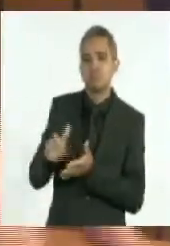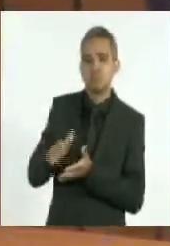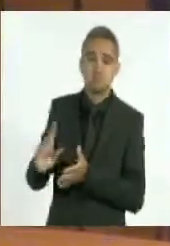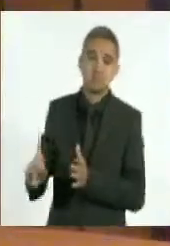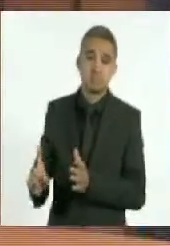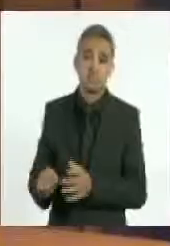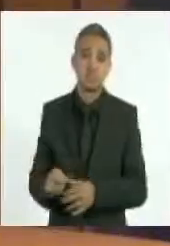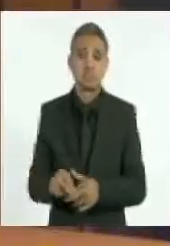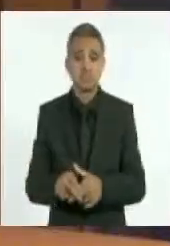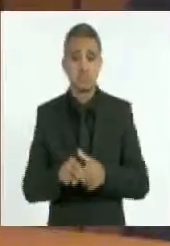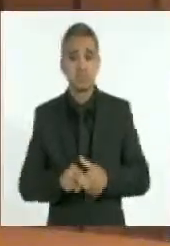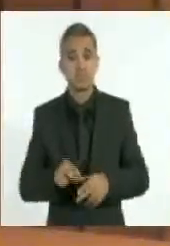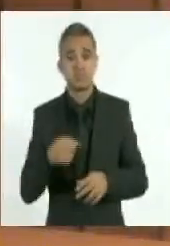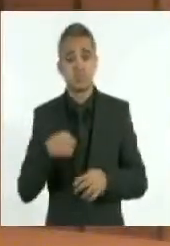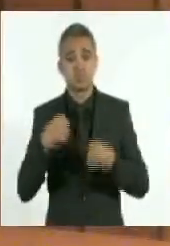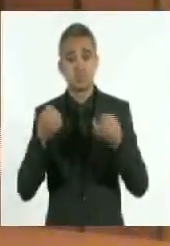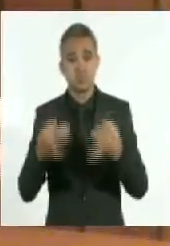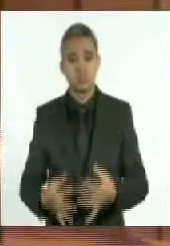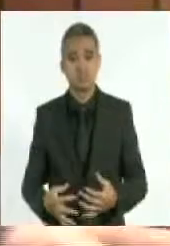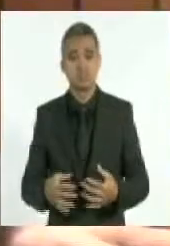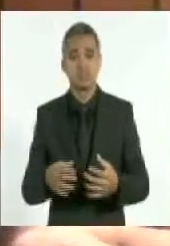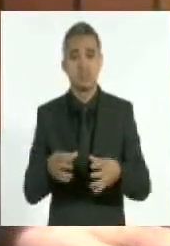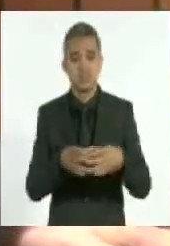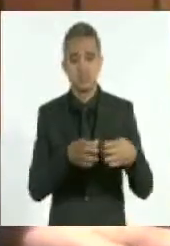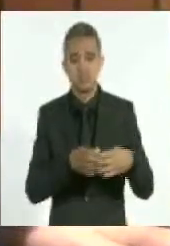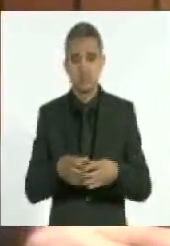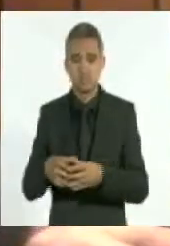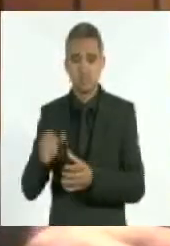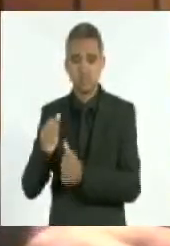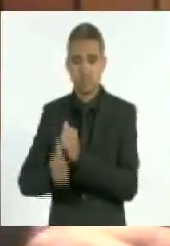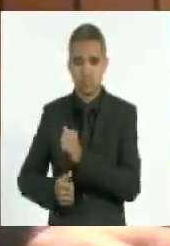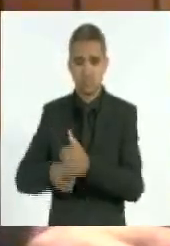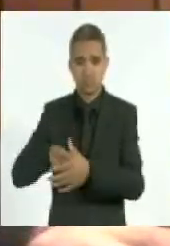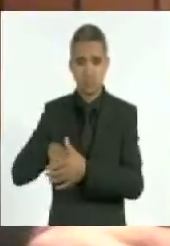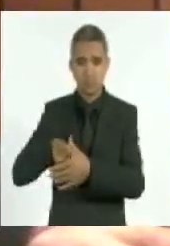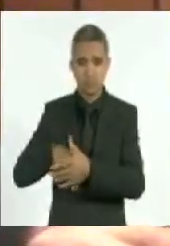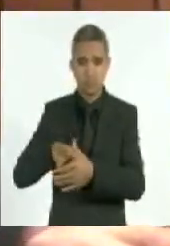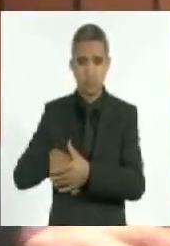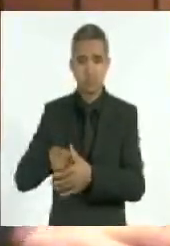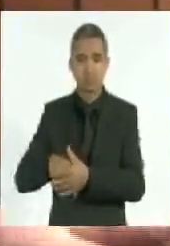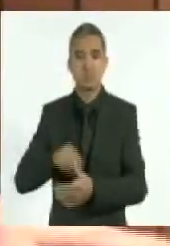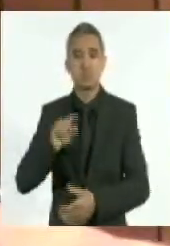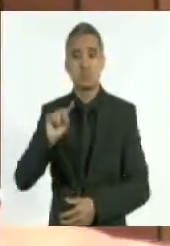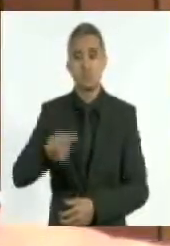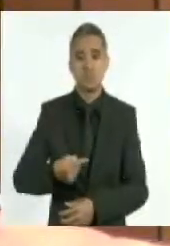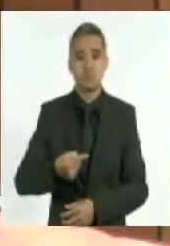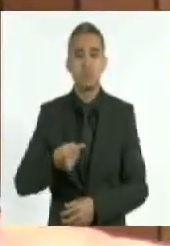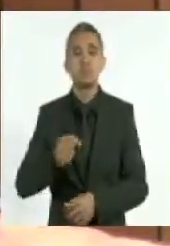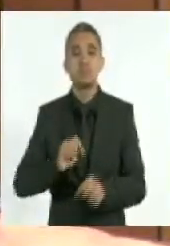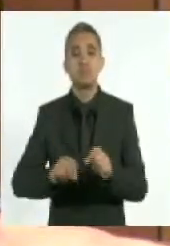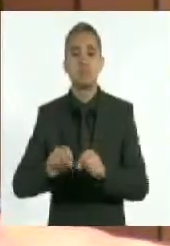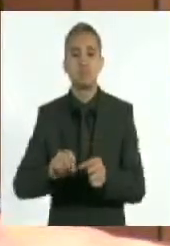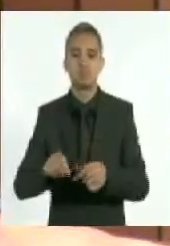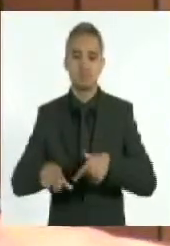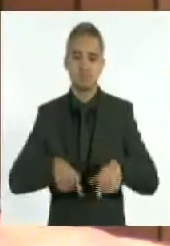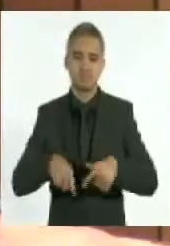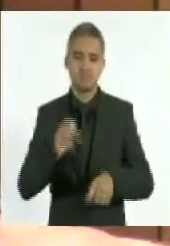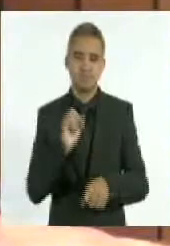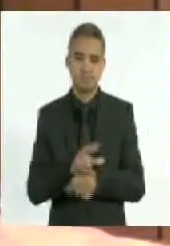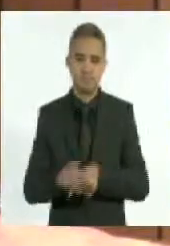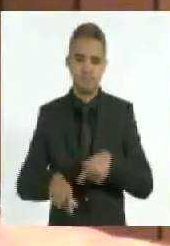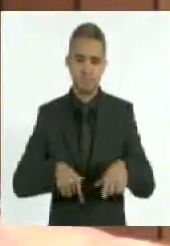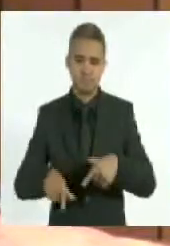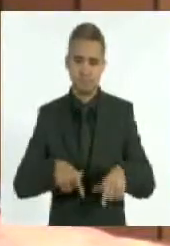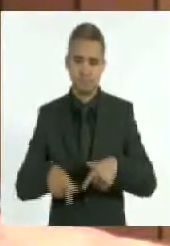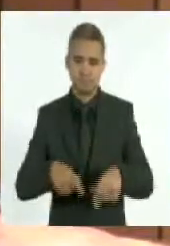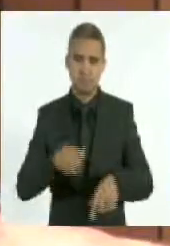futebol maranhense, no Campeonato Maranhense, eles geravam mais de 1.000 empregos direto, presidente,